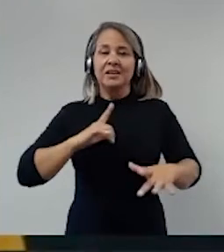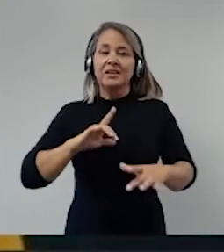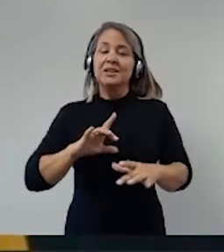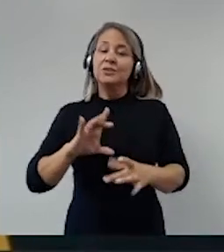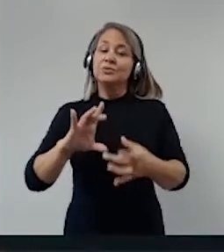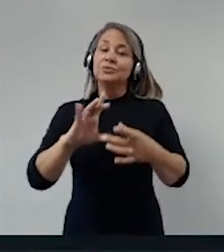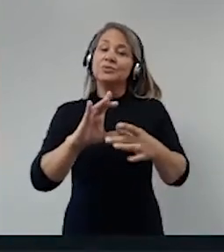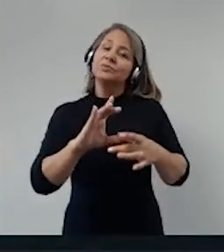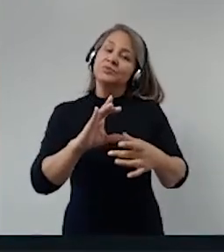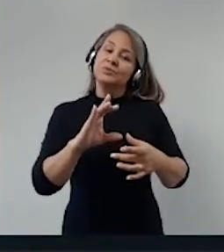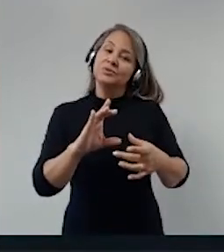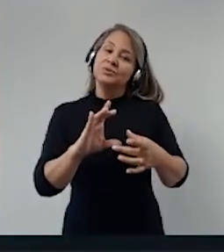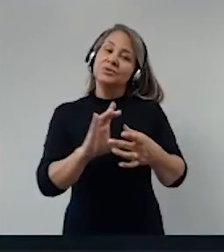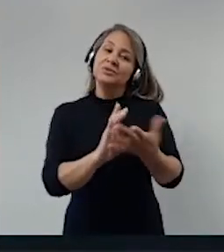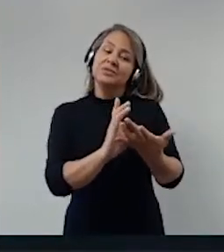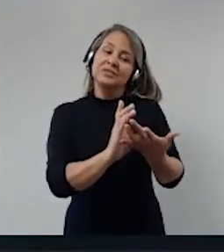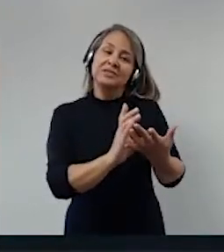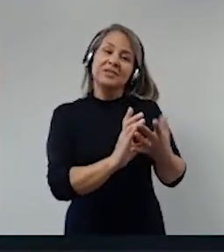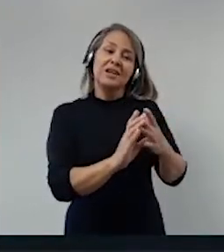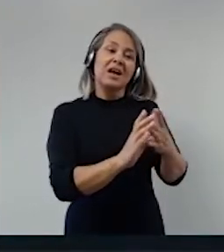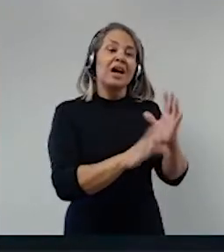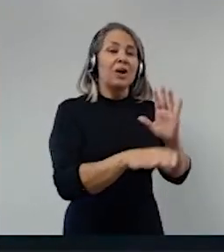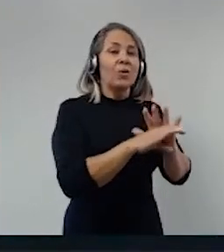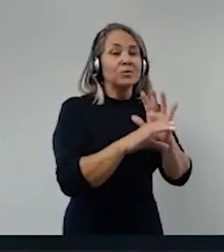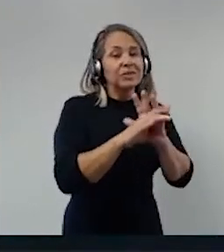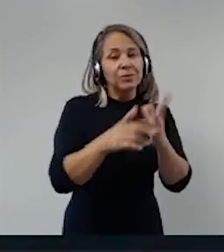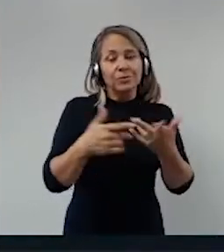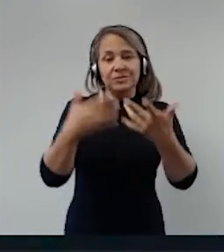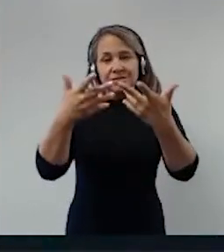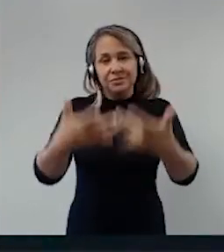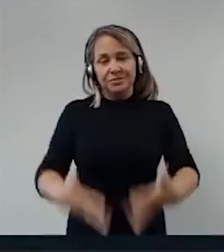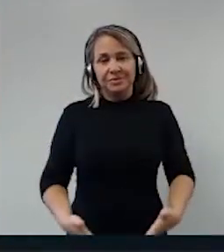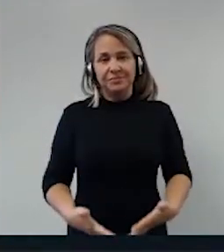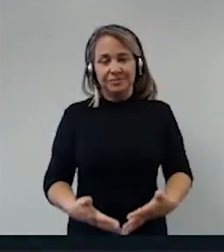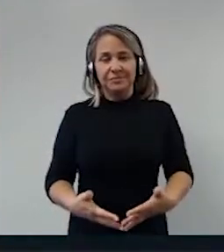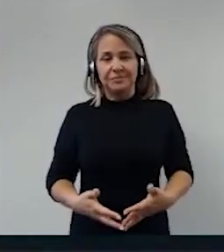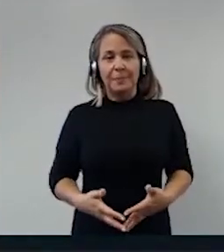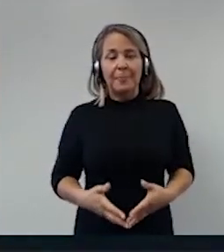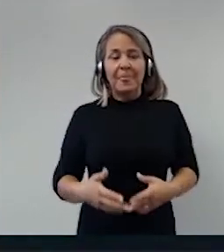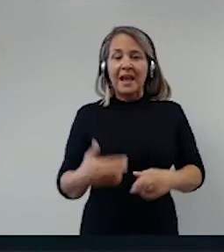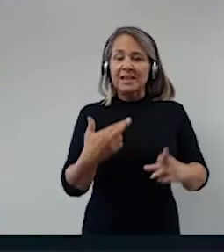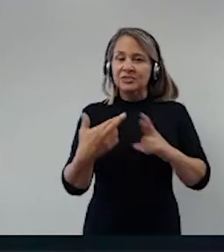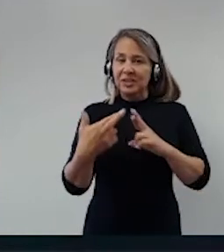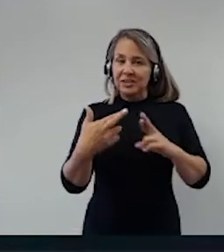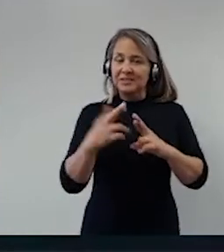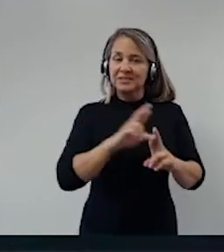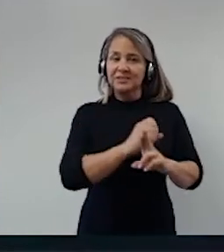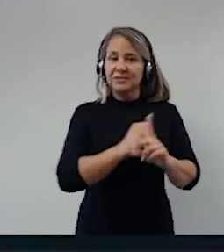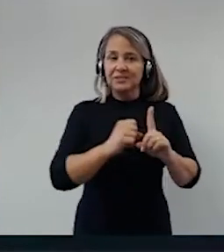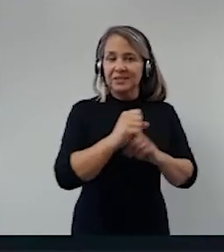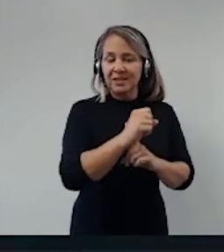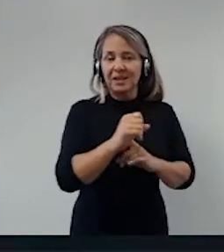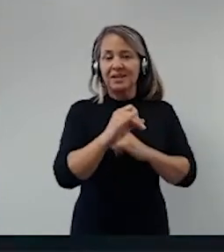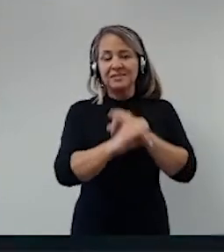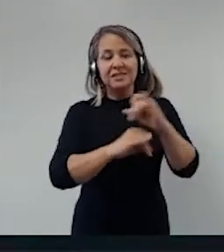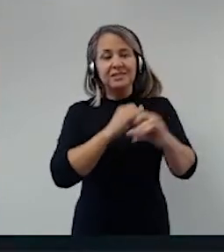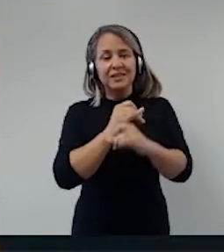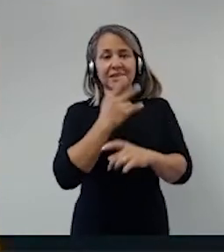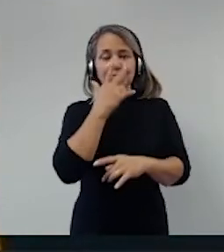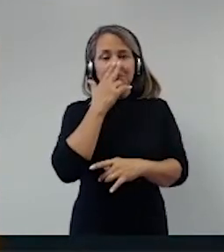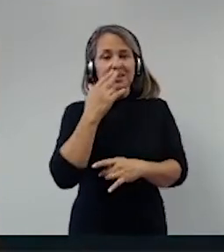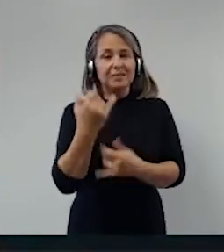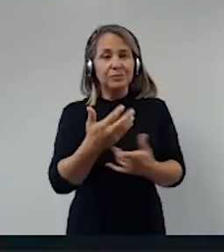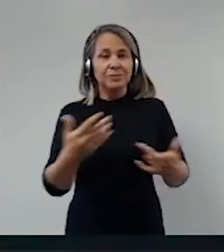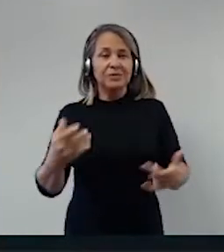produzidos. Eu acho que as redes sociais, né, a internet como um todo, ela aparece como um potencial